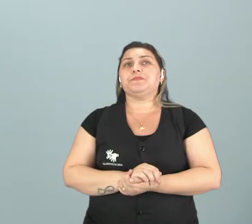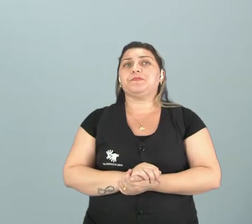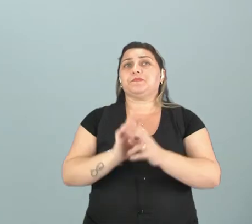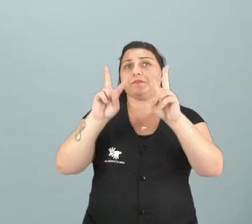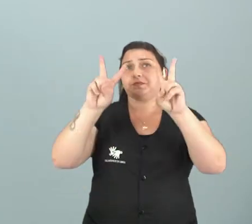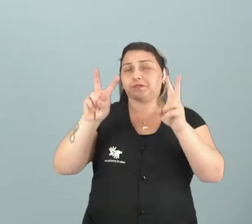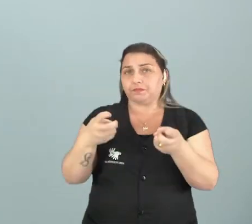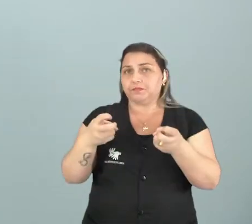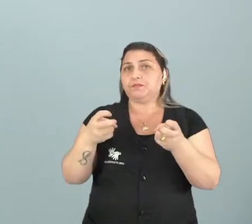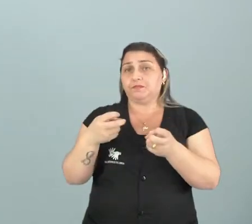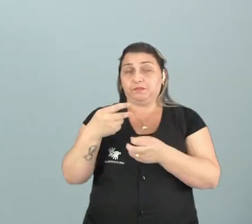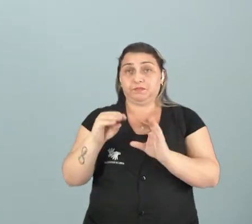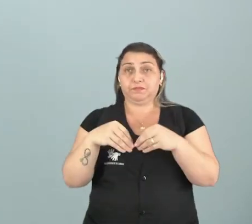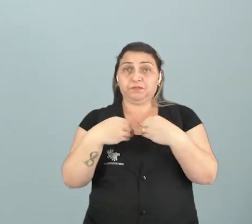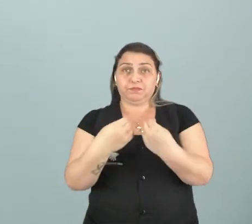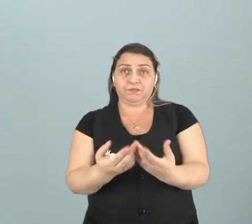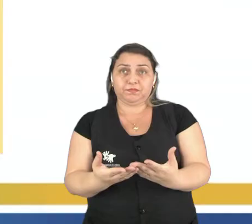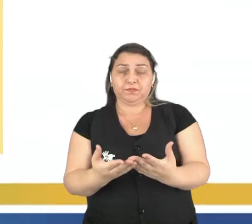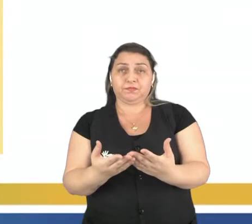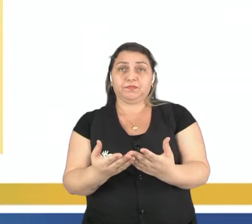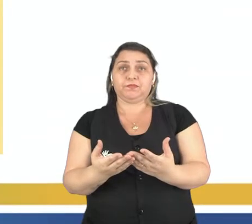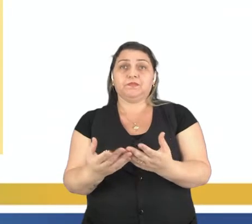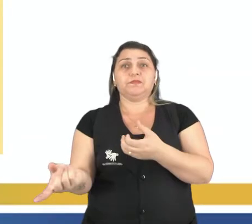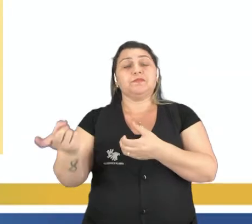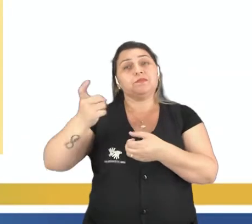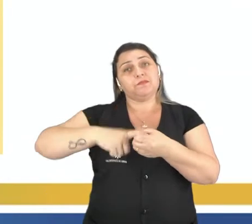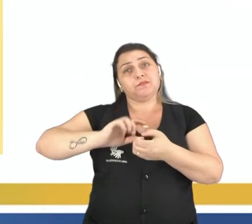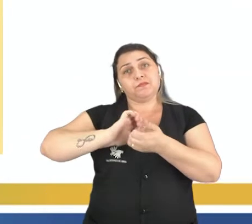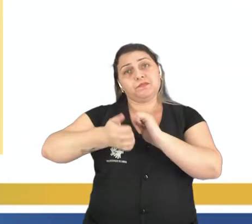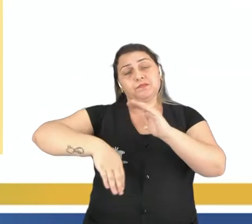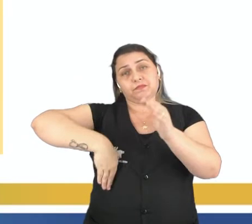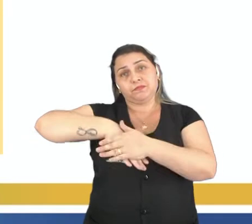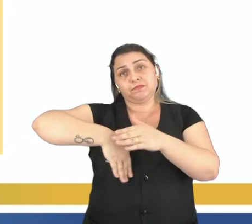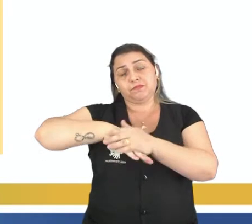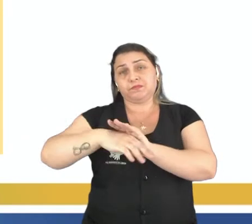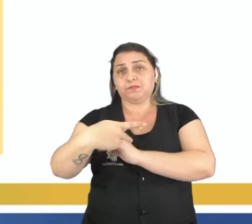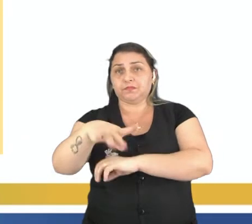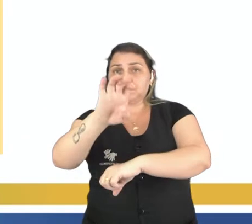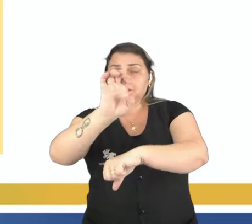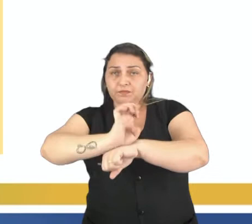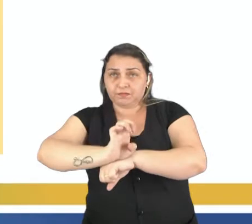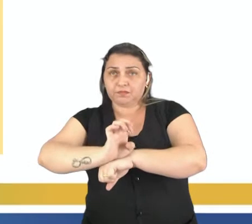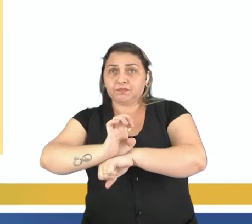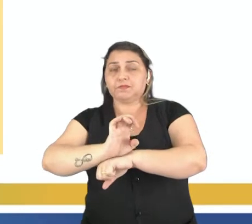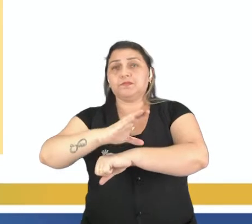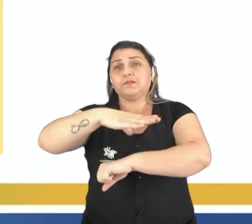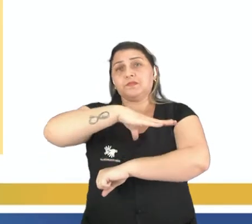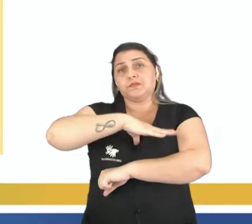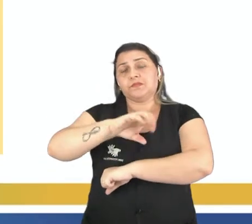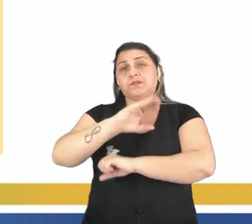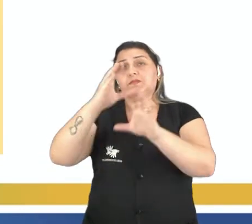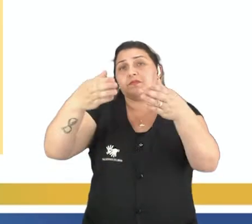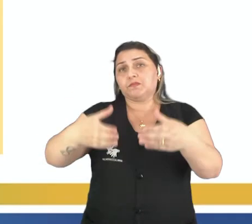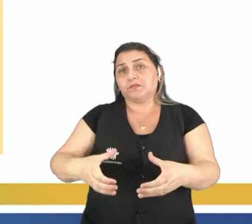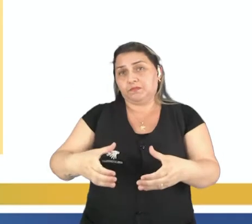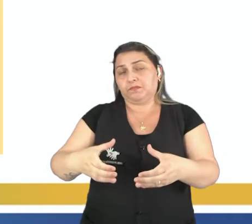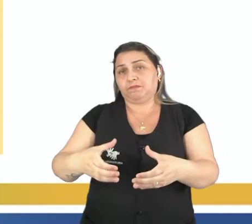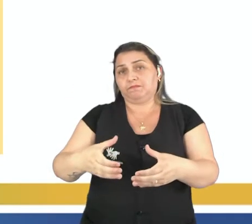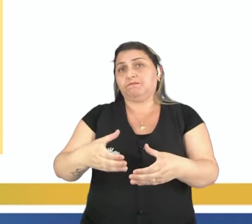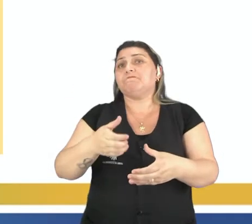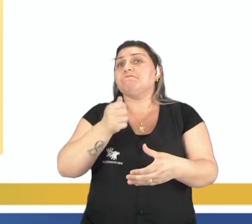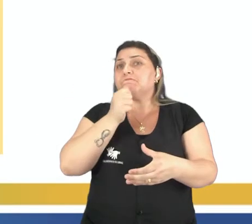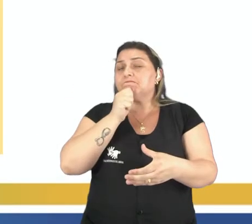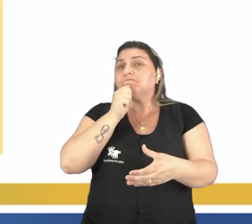tema que será dado para vocês será o retorno do futebol em seu estado, cidade ou bairro, ainda em